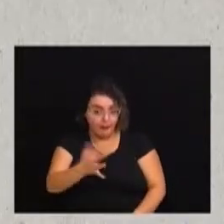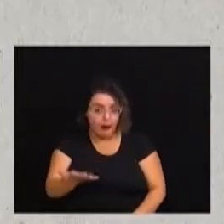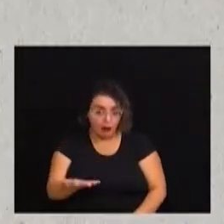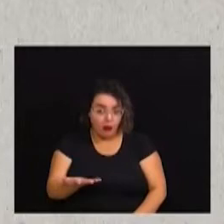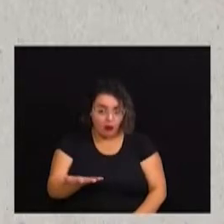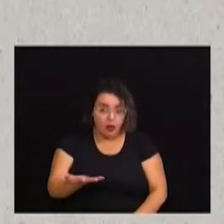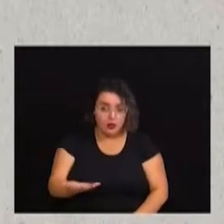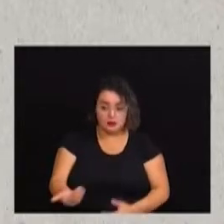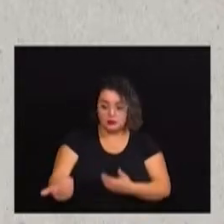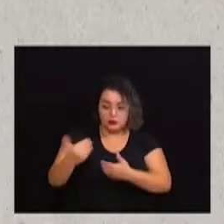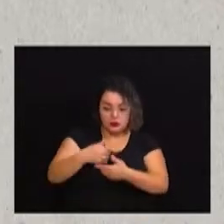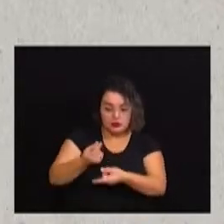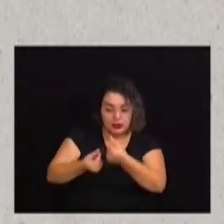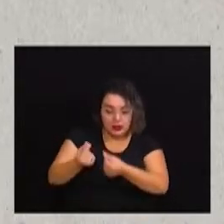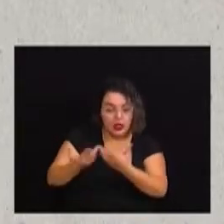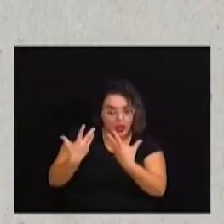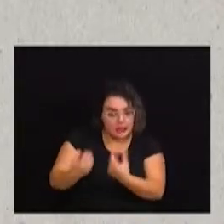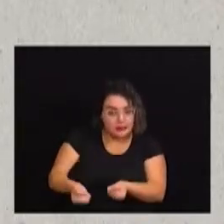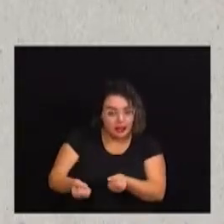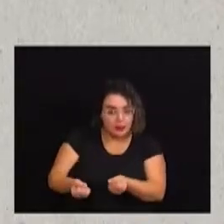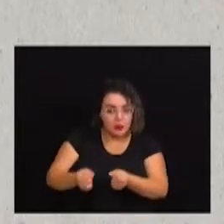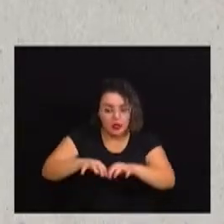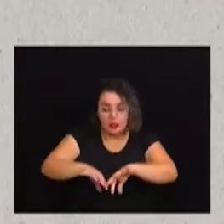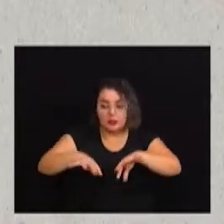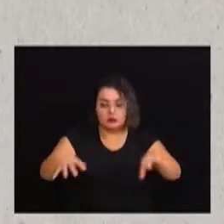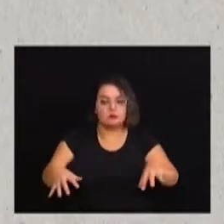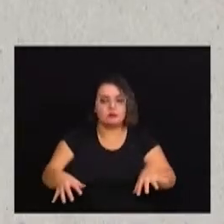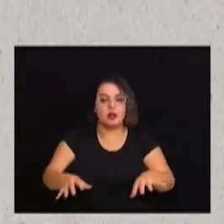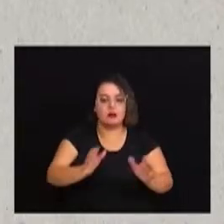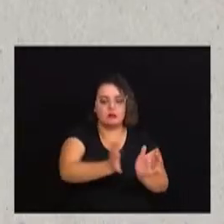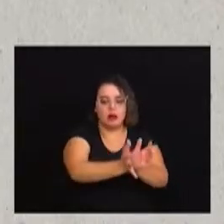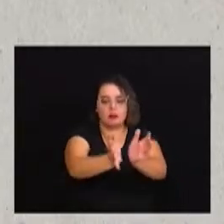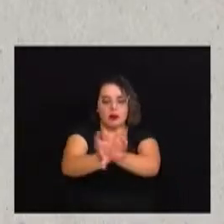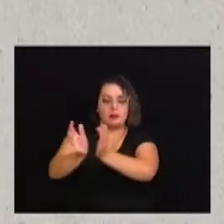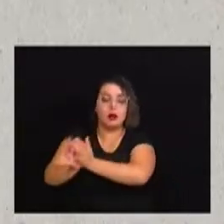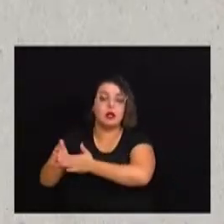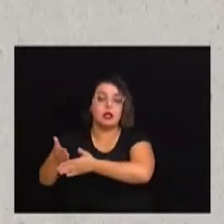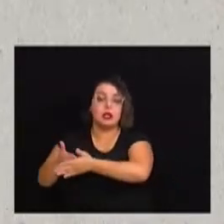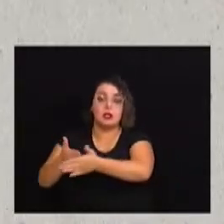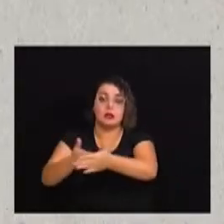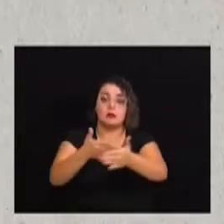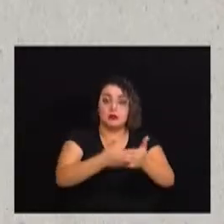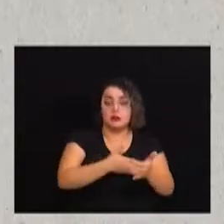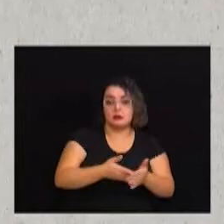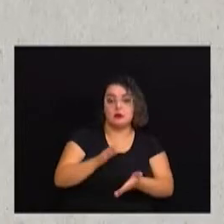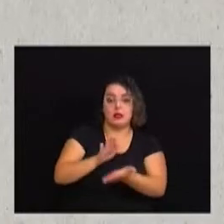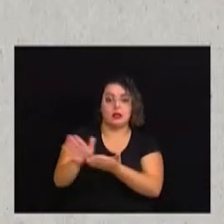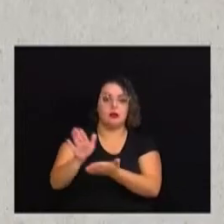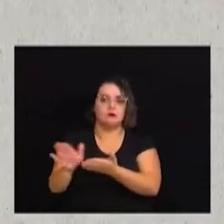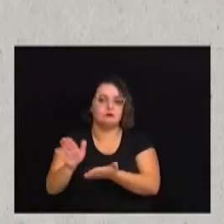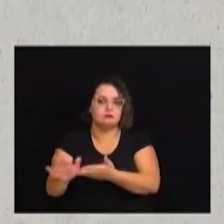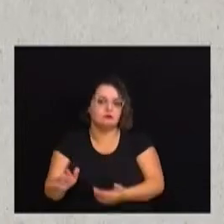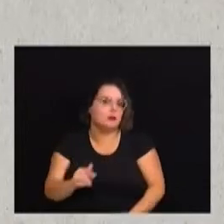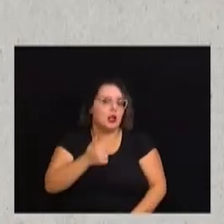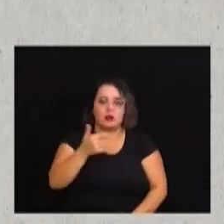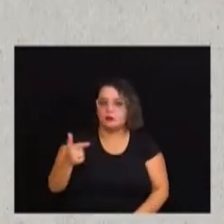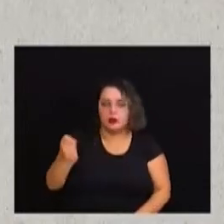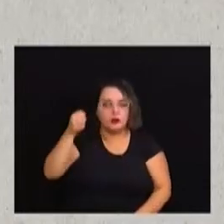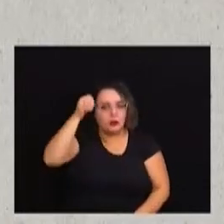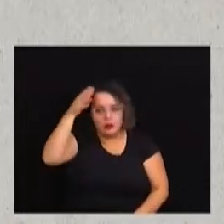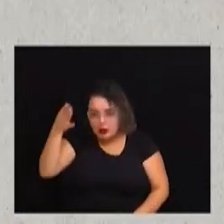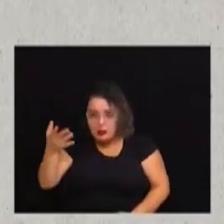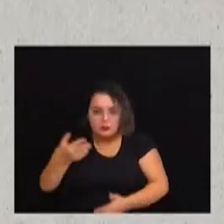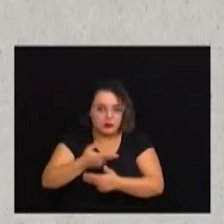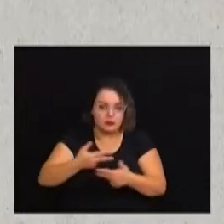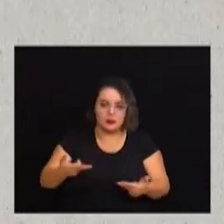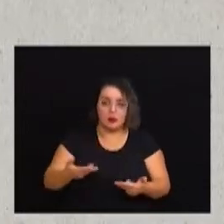tem ali de entrada. E separa isso em categorias, limites para você gastar. Mesmo que você não tenha muito